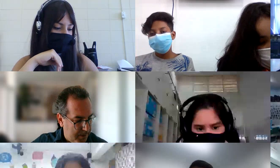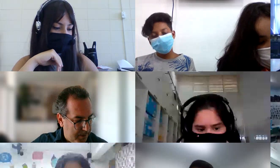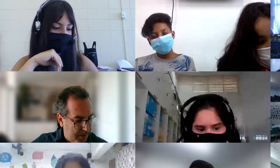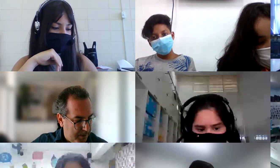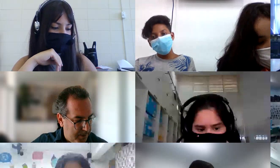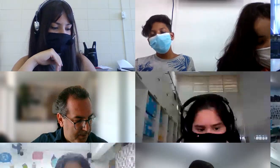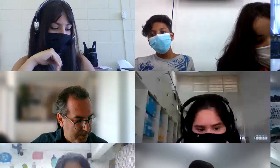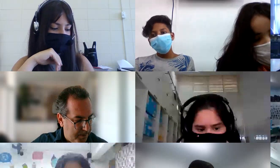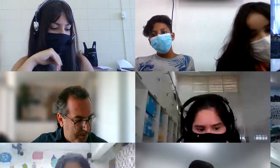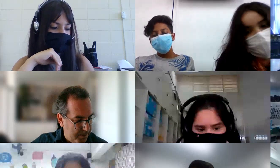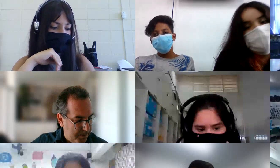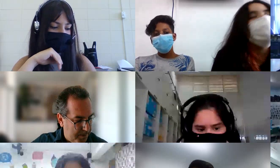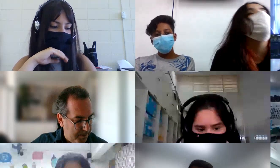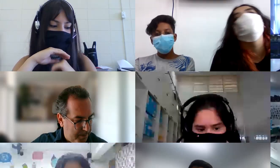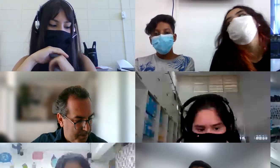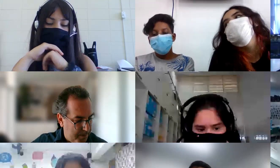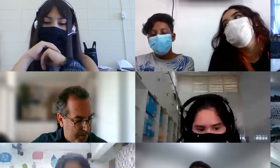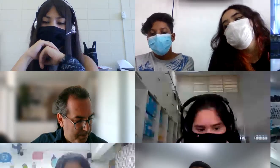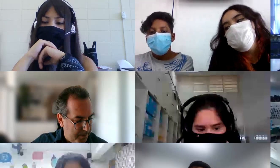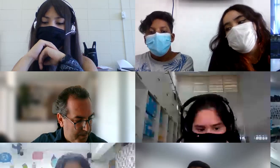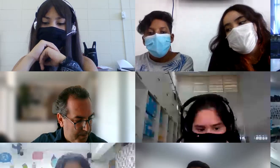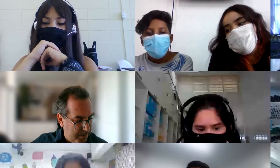direitos sexuais e direitos reprodutivos,